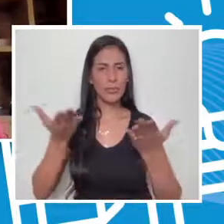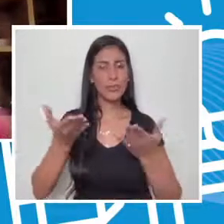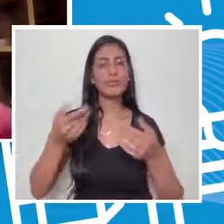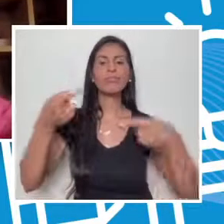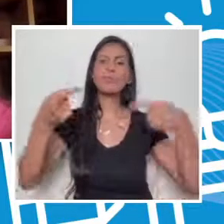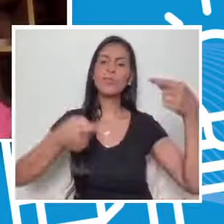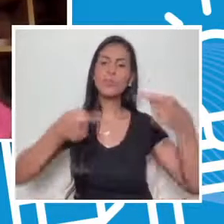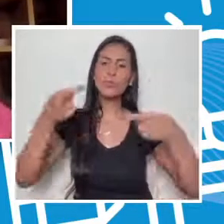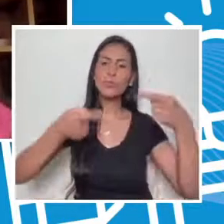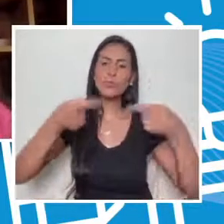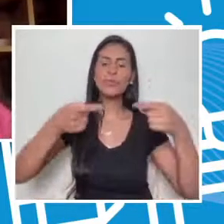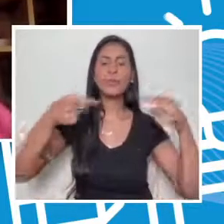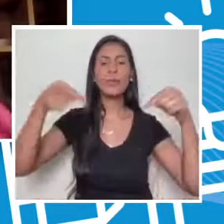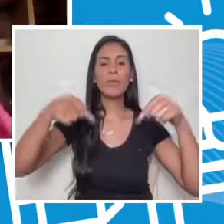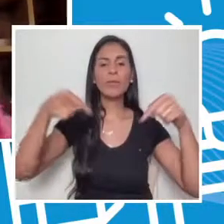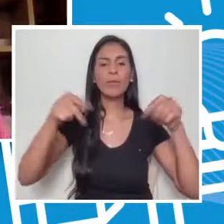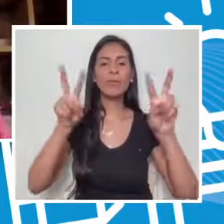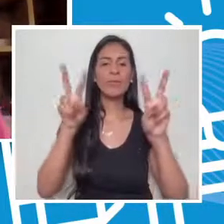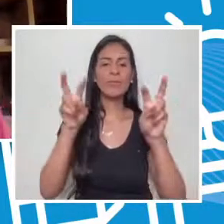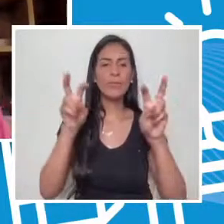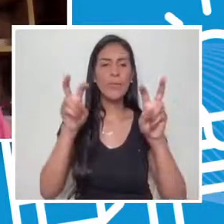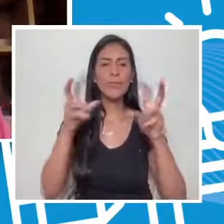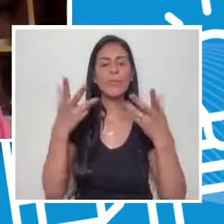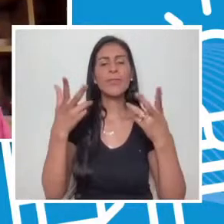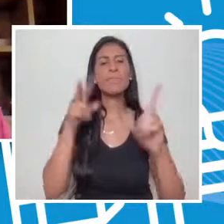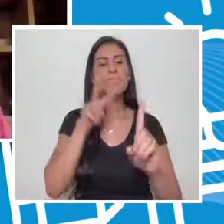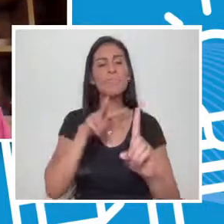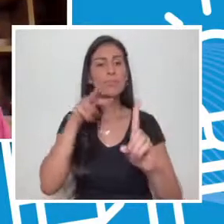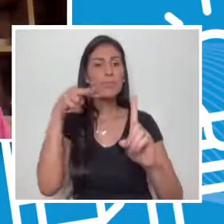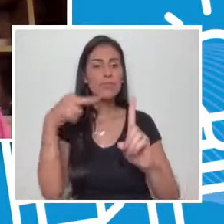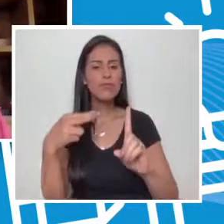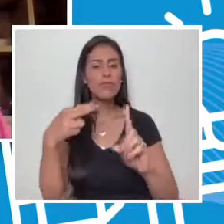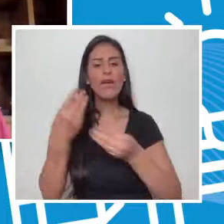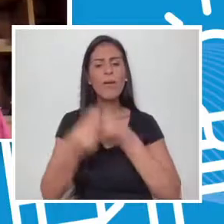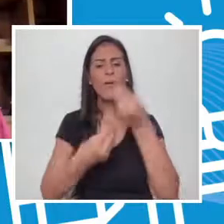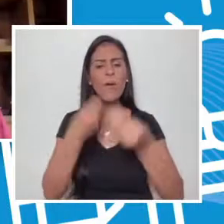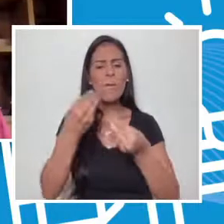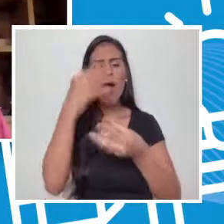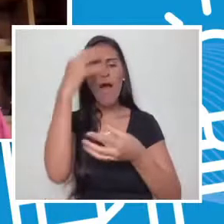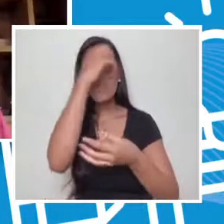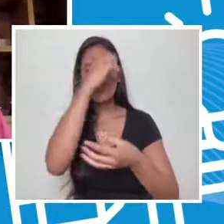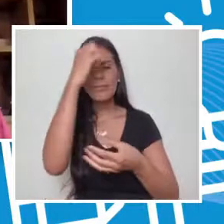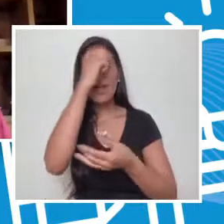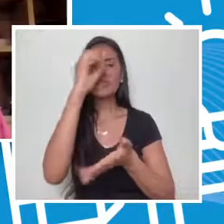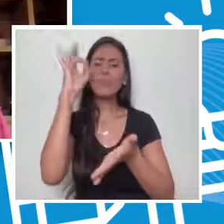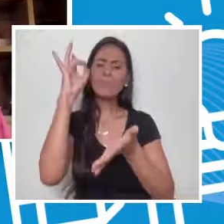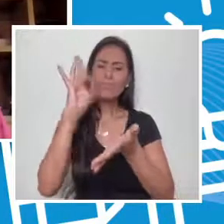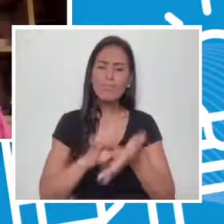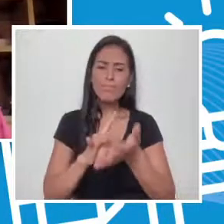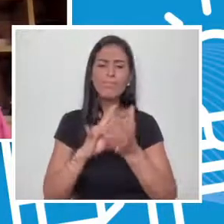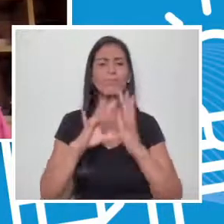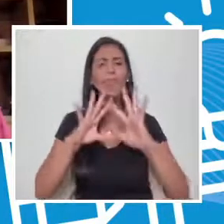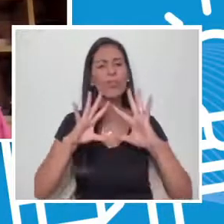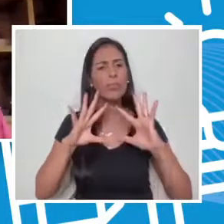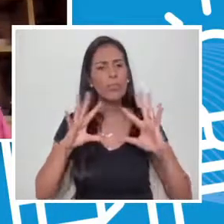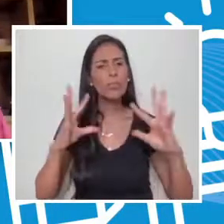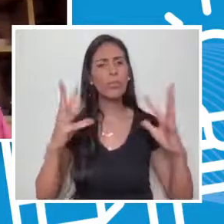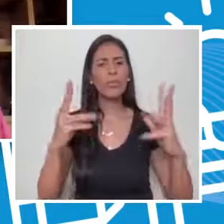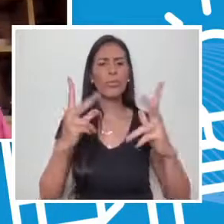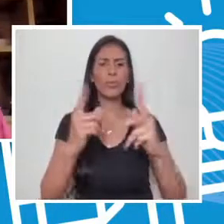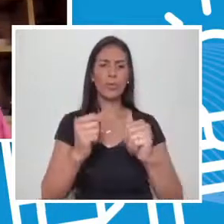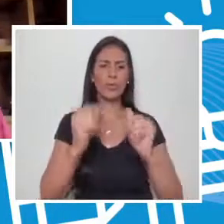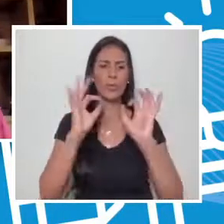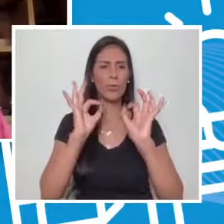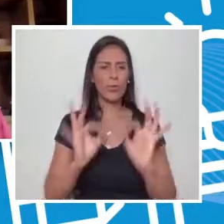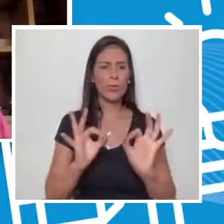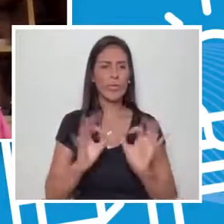da perspectivas de efetividade da aprendizagem para todos e todas, né?